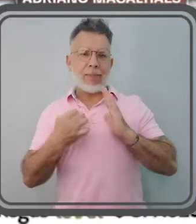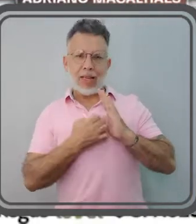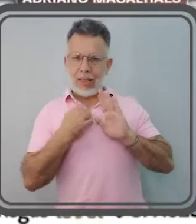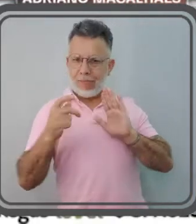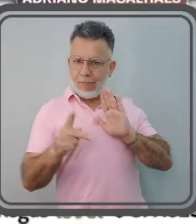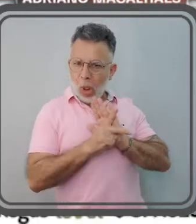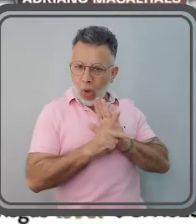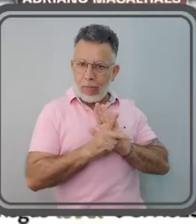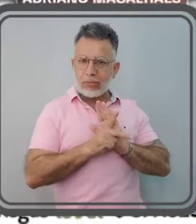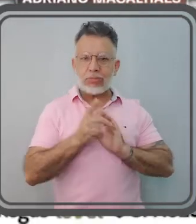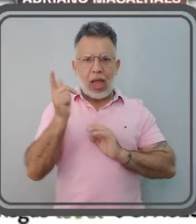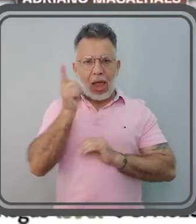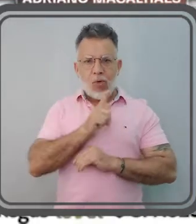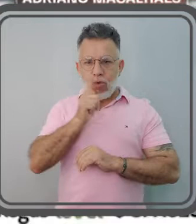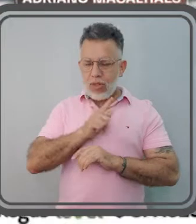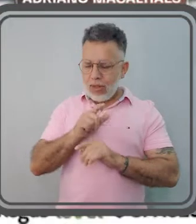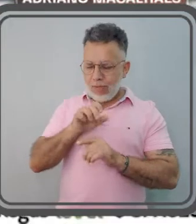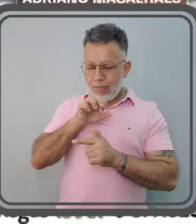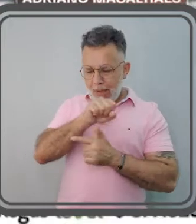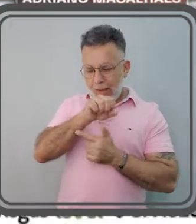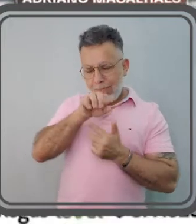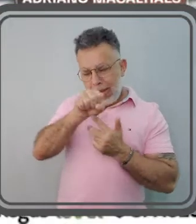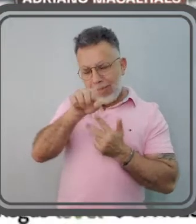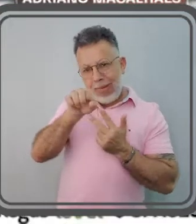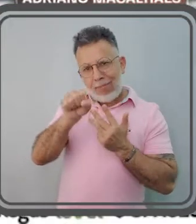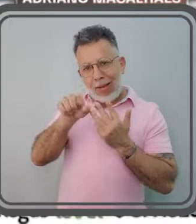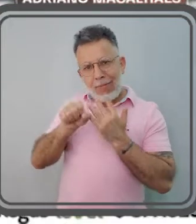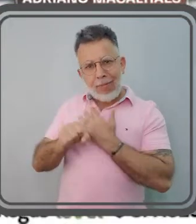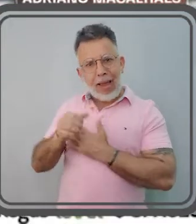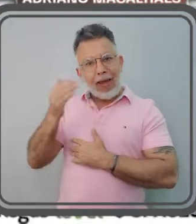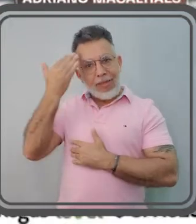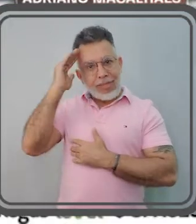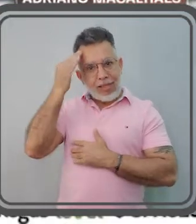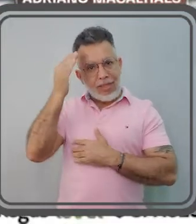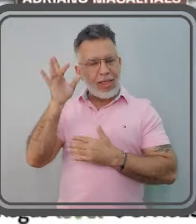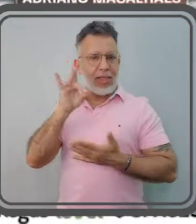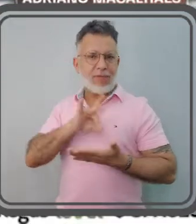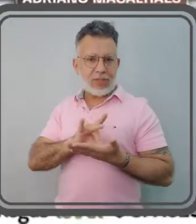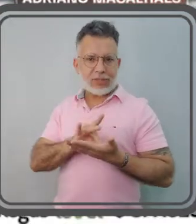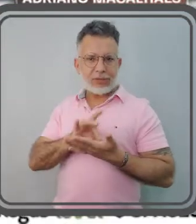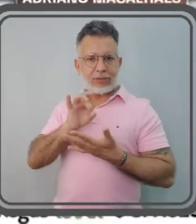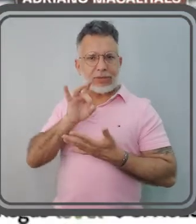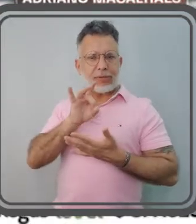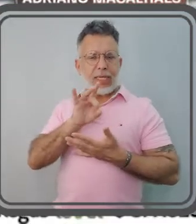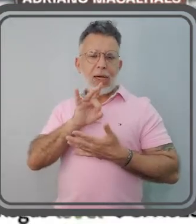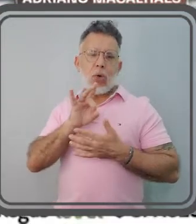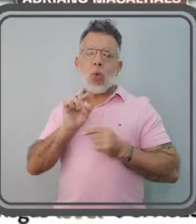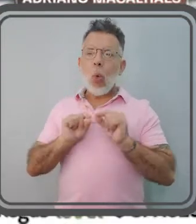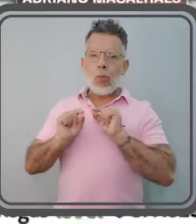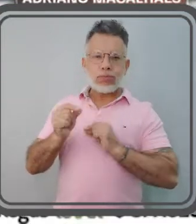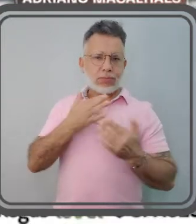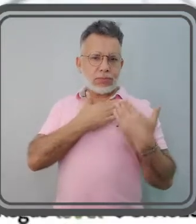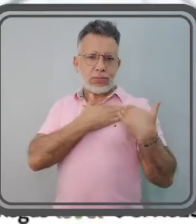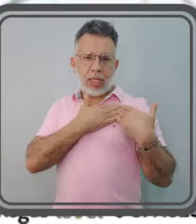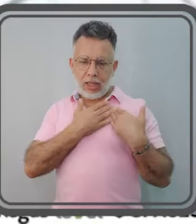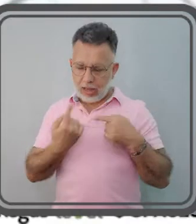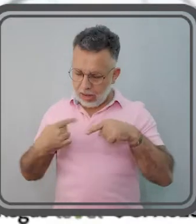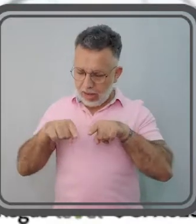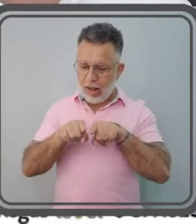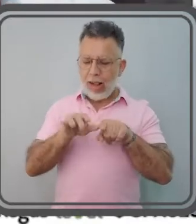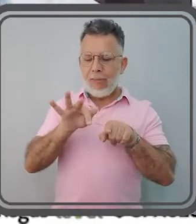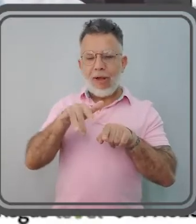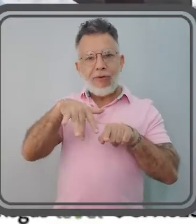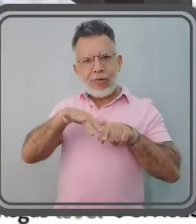na verdade, né, cada ponto ali de uma franqueadora, que hoje eu consigo colocar dentro da minha própria franqueadora. Muito